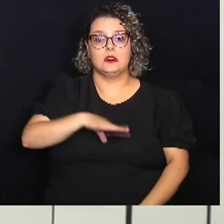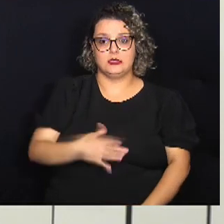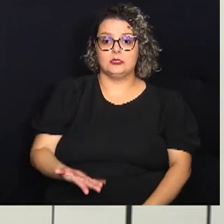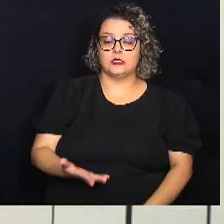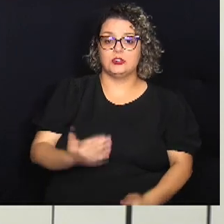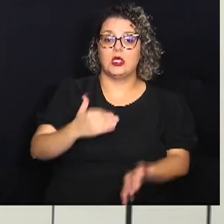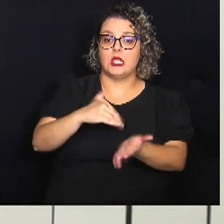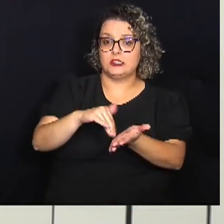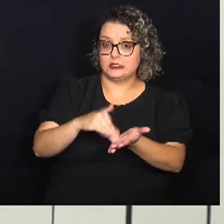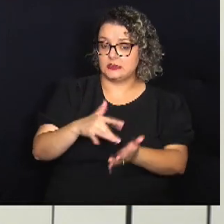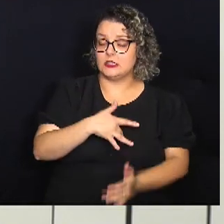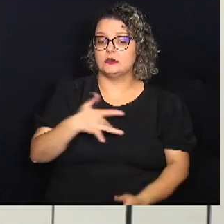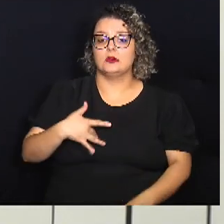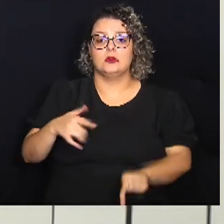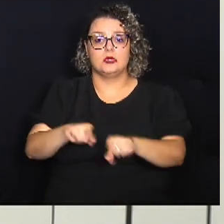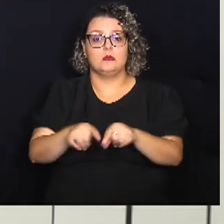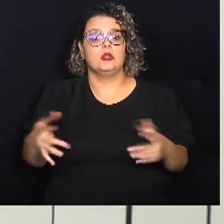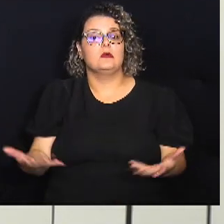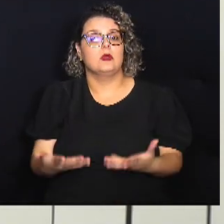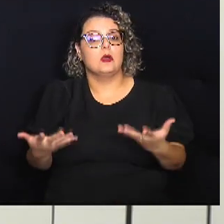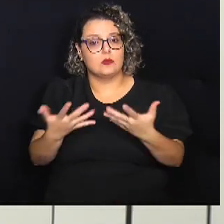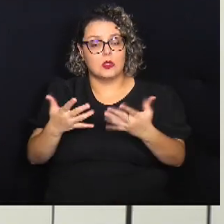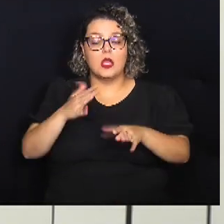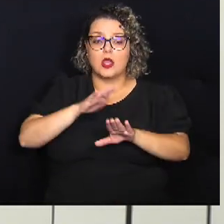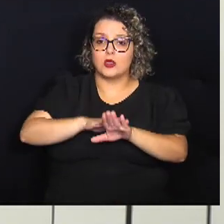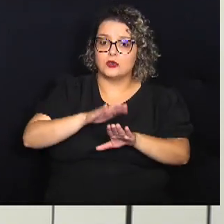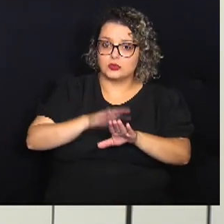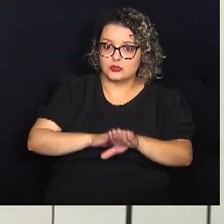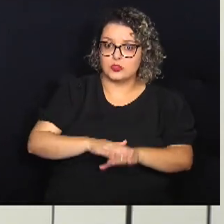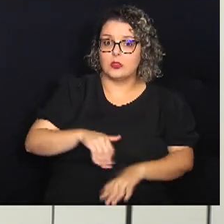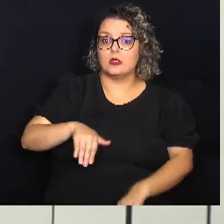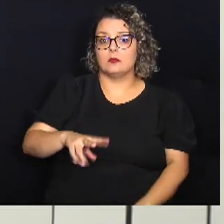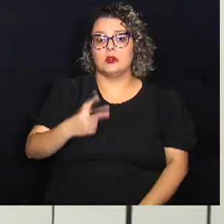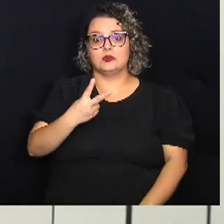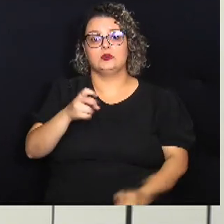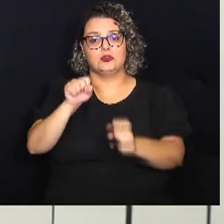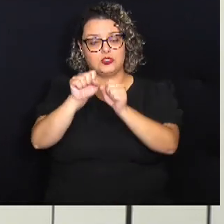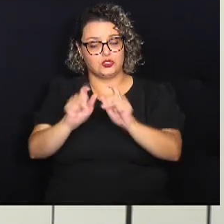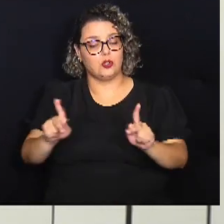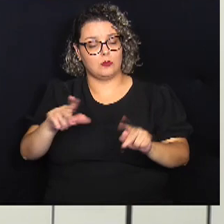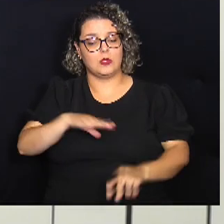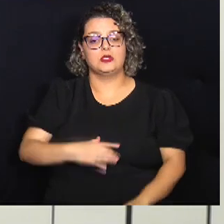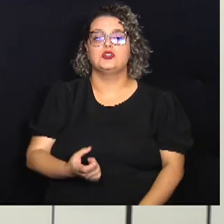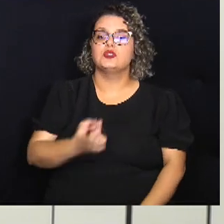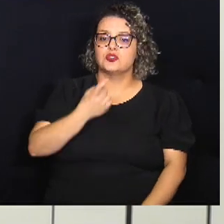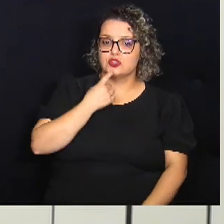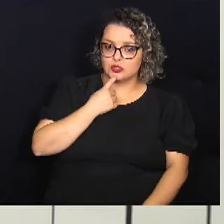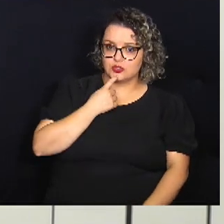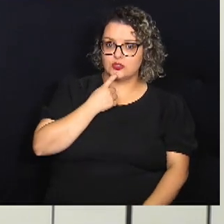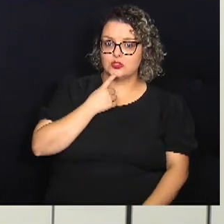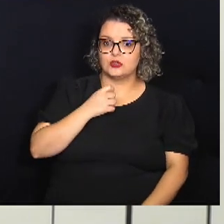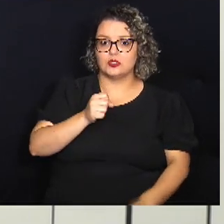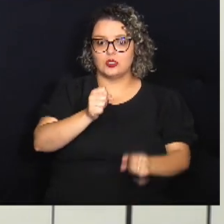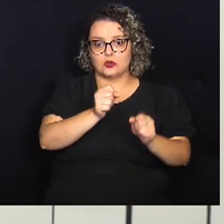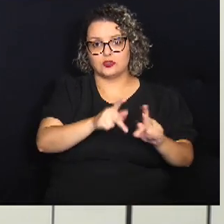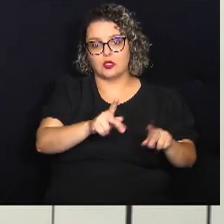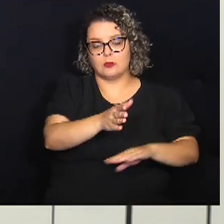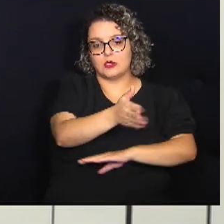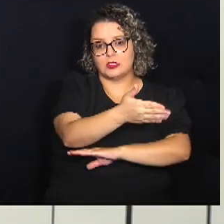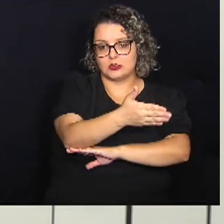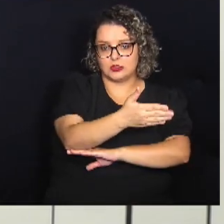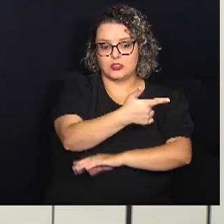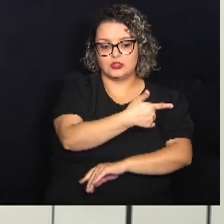de Saúde também vai promover ações em mais 2 shoppings de Campinas, que é o Parque das Bandeiras nos dias 21